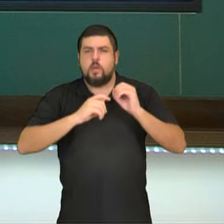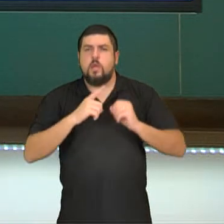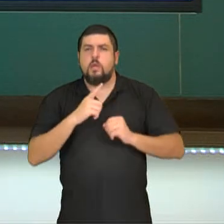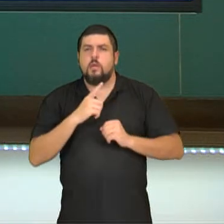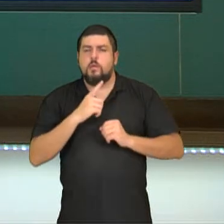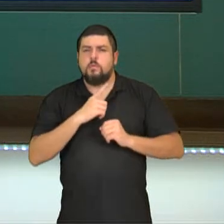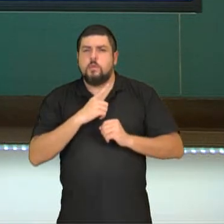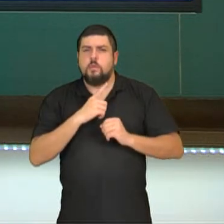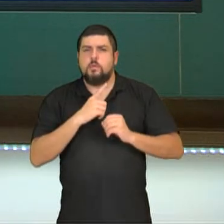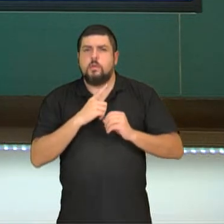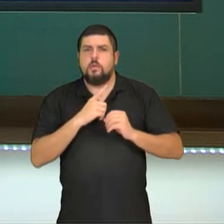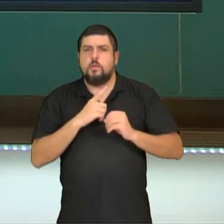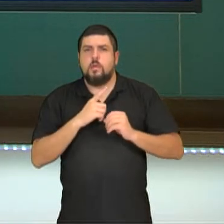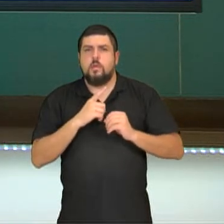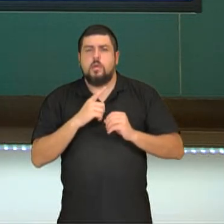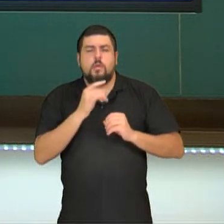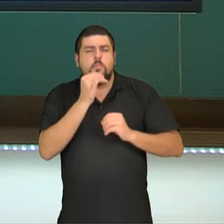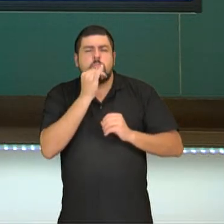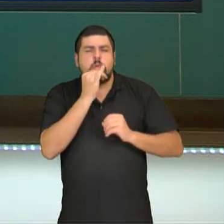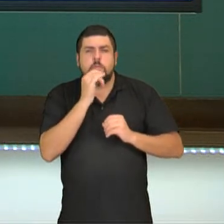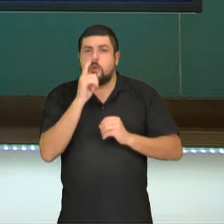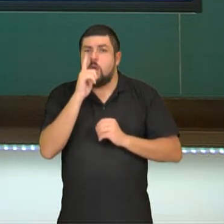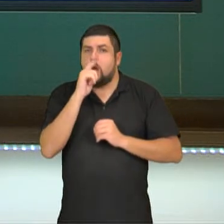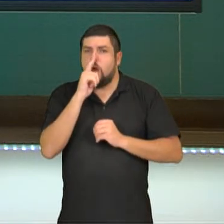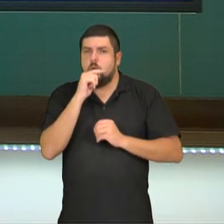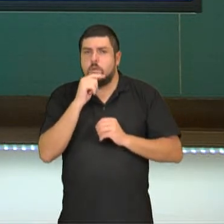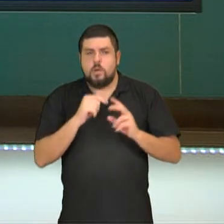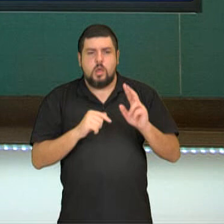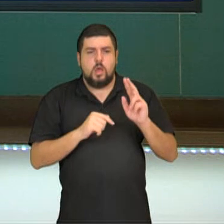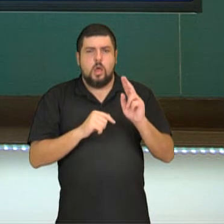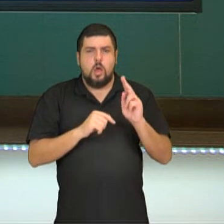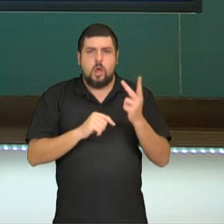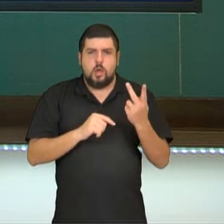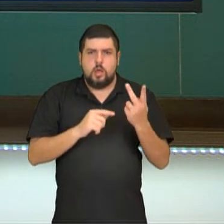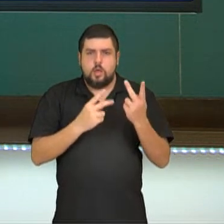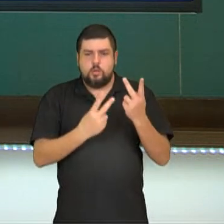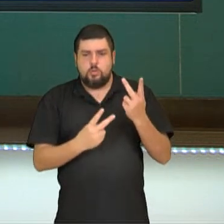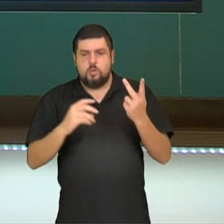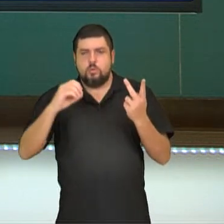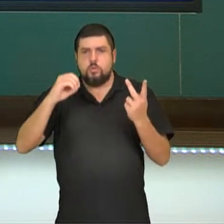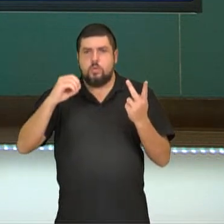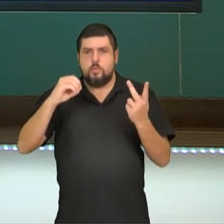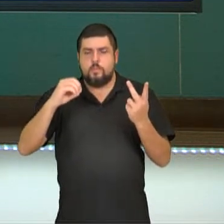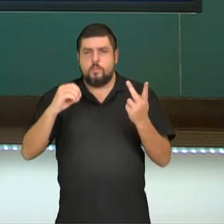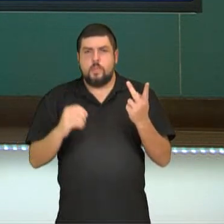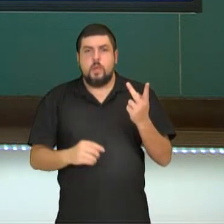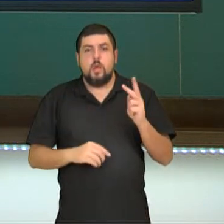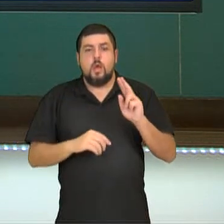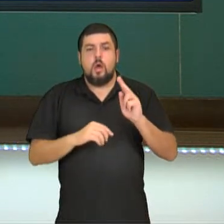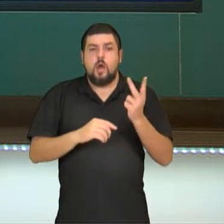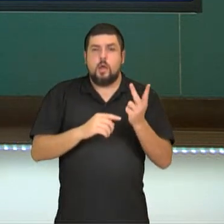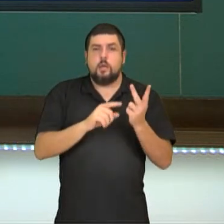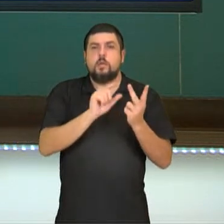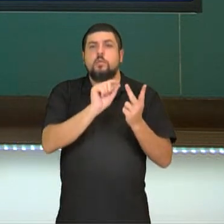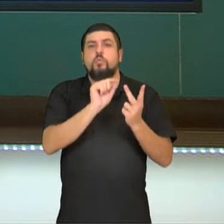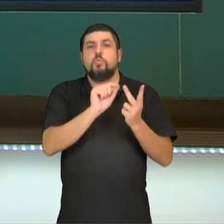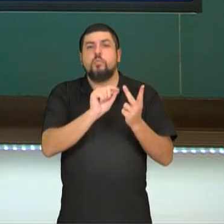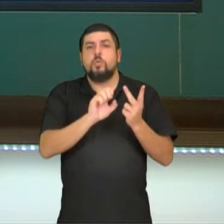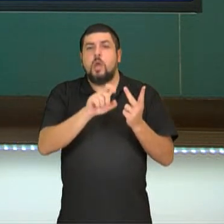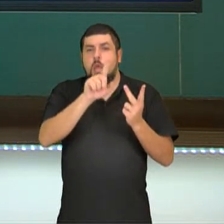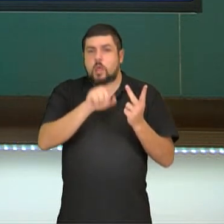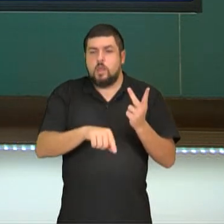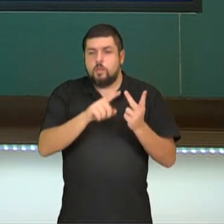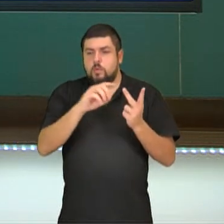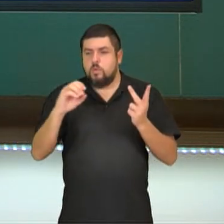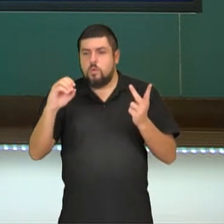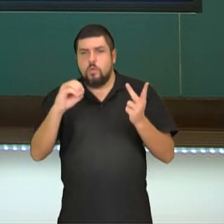de polo elétrico, né? A água, por exemplo, o H2O, o H, o hidrogênio, tende a perder elétrons para... Perder não, se compartilha com o